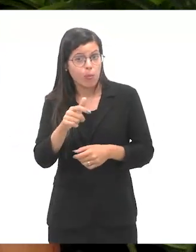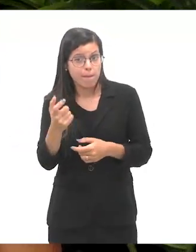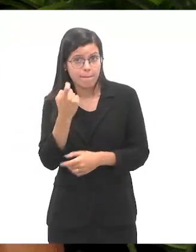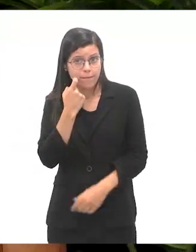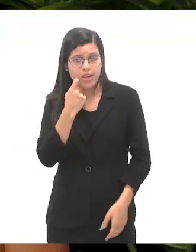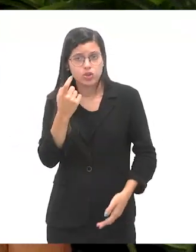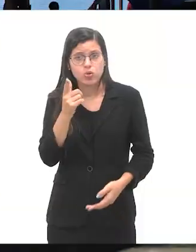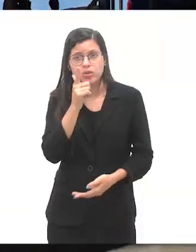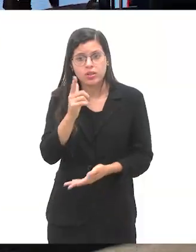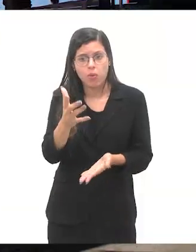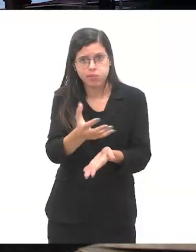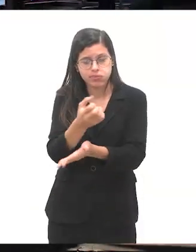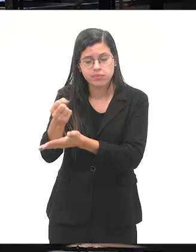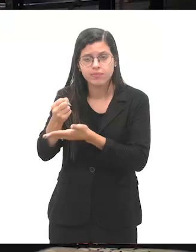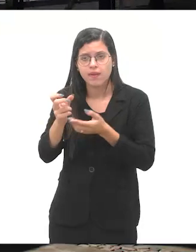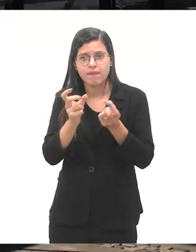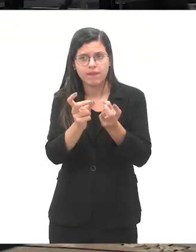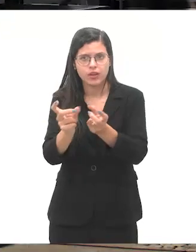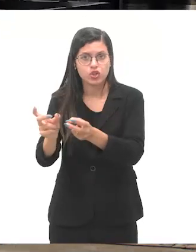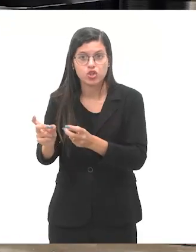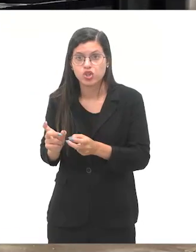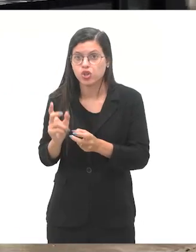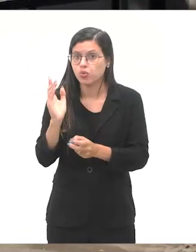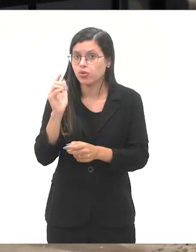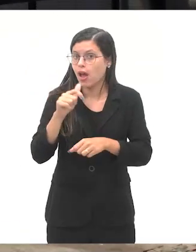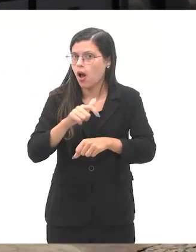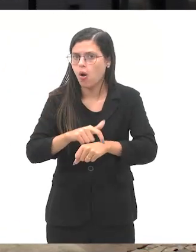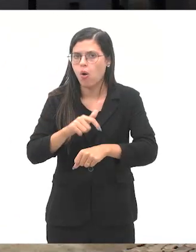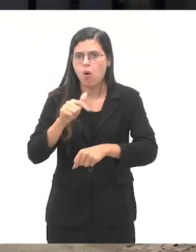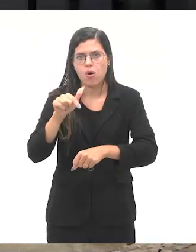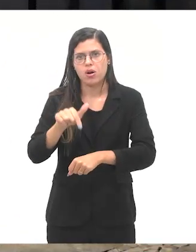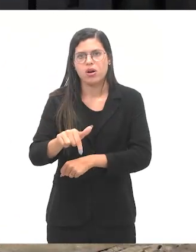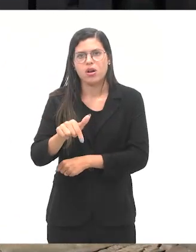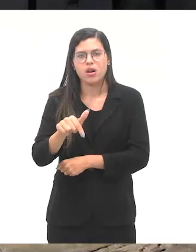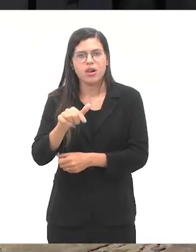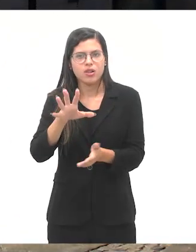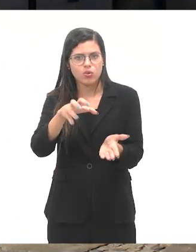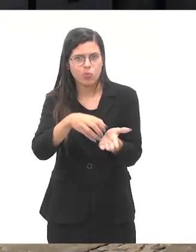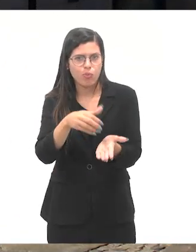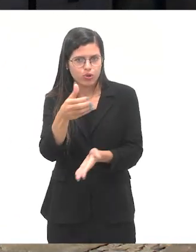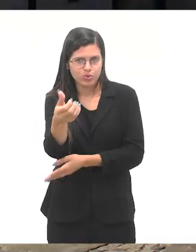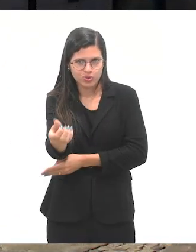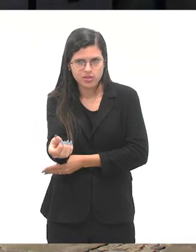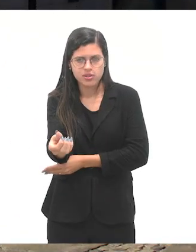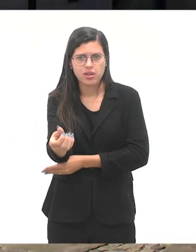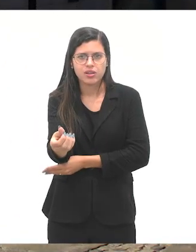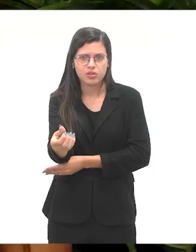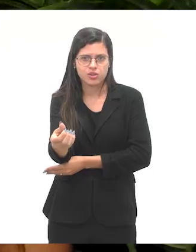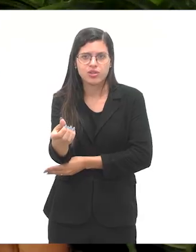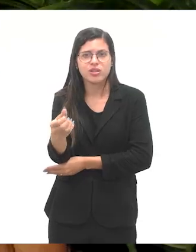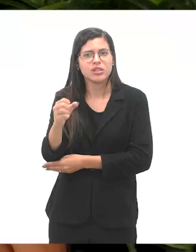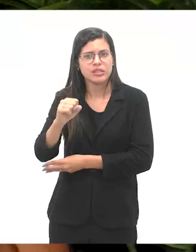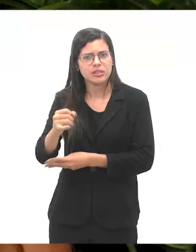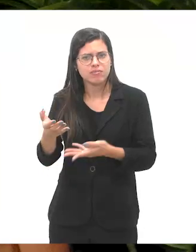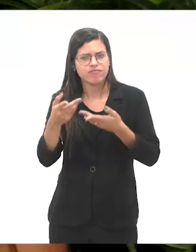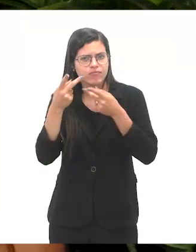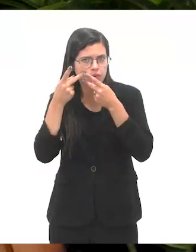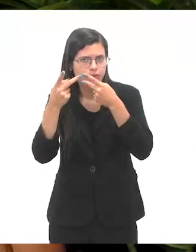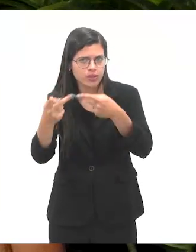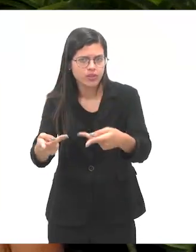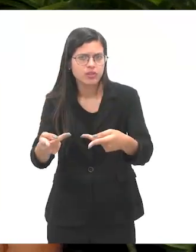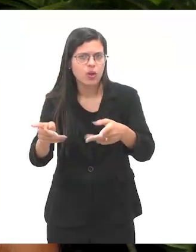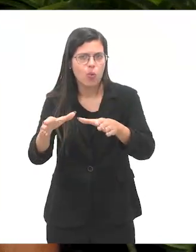vendido imediatamente ali no posto 6. Não existem atravessadores. Então, quem puder visitar a colônia e